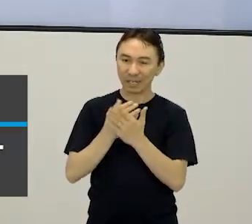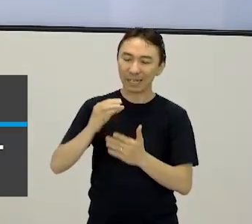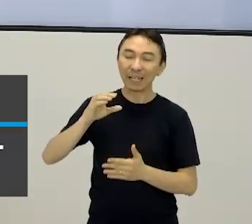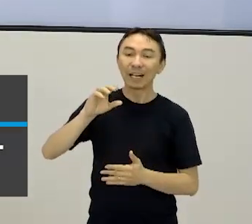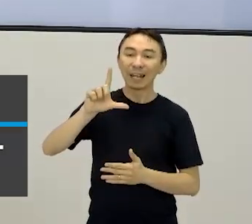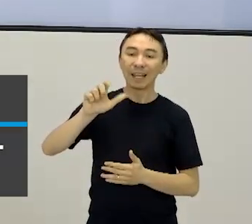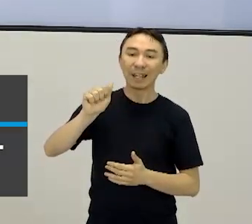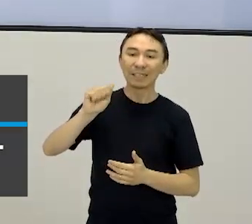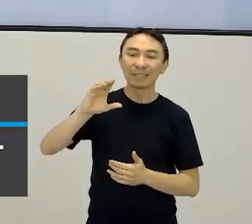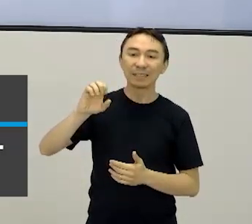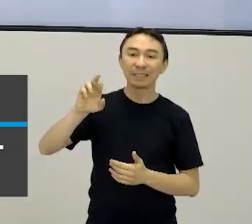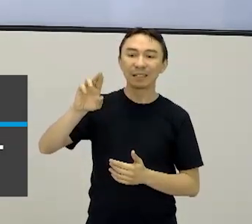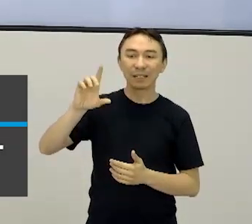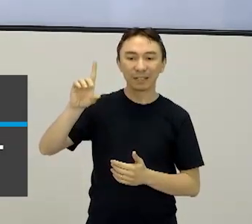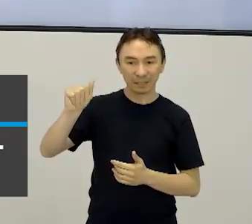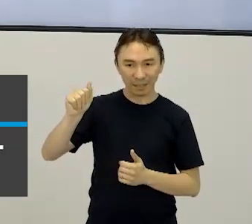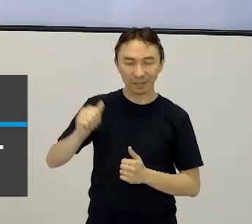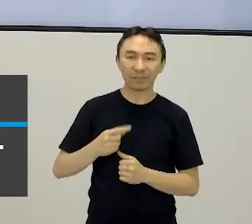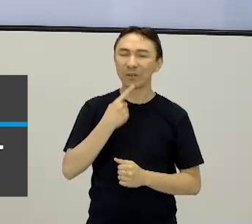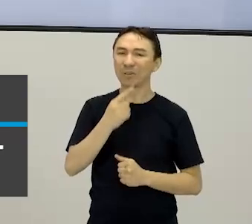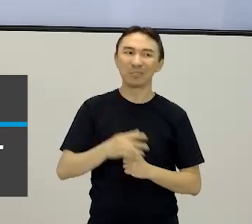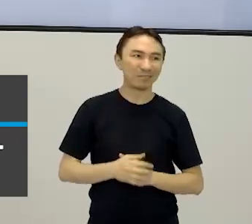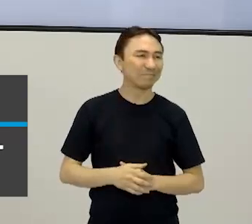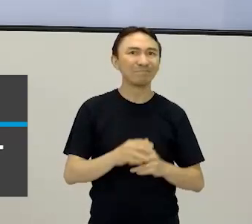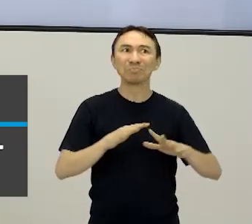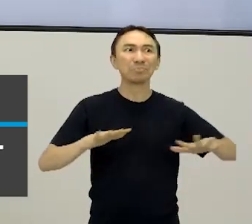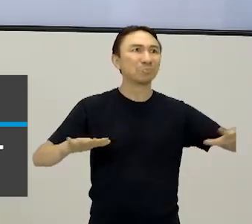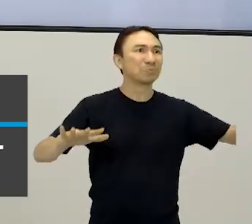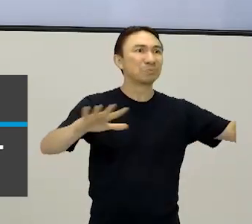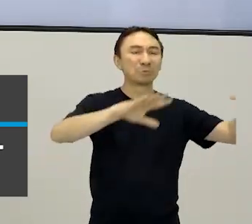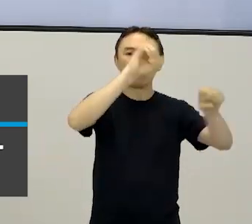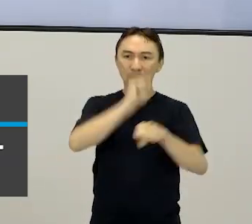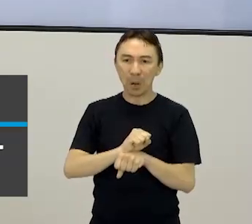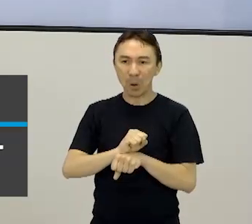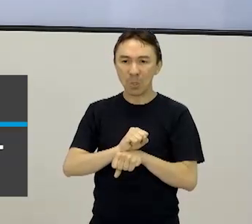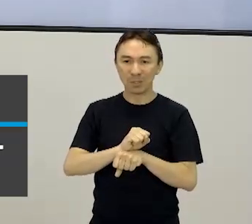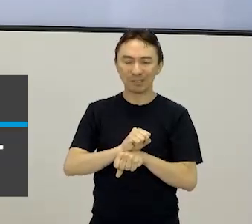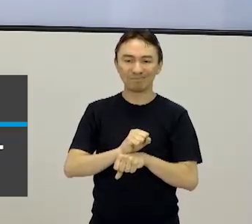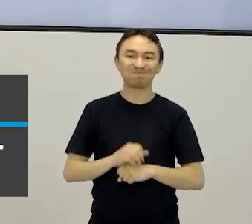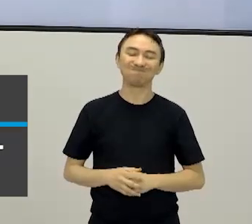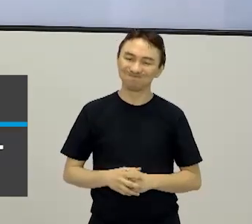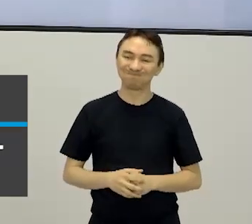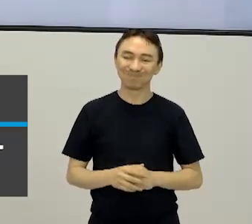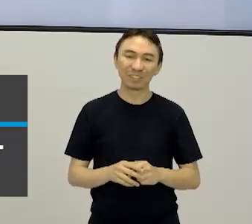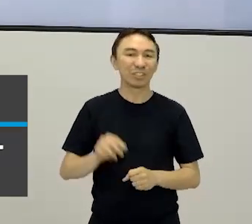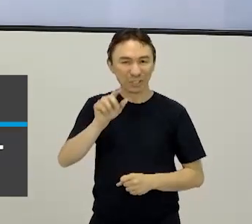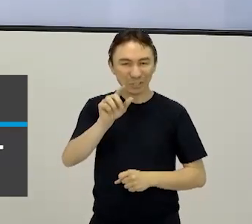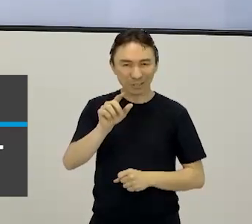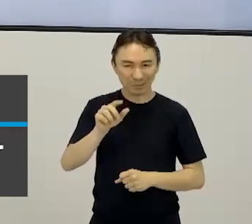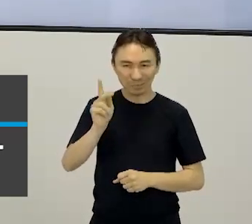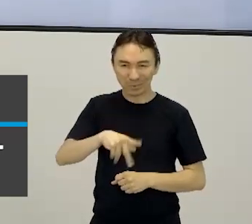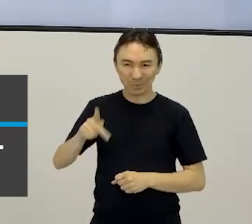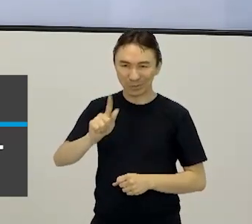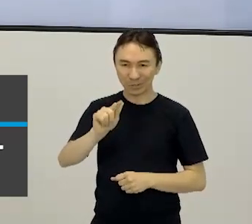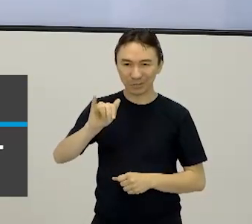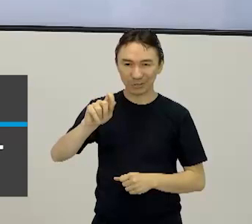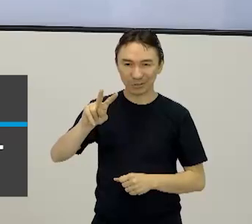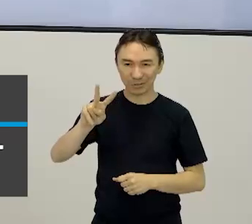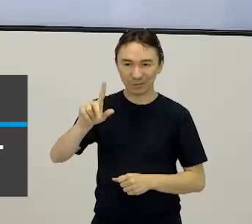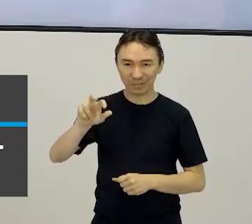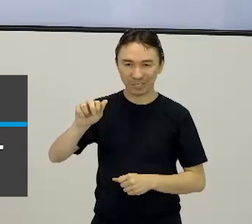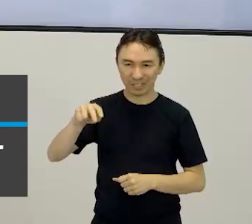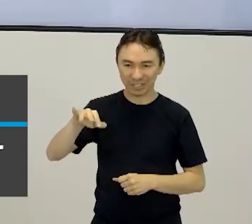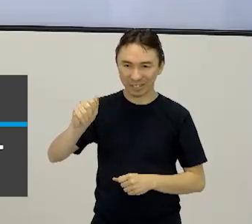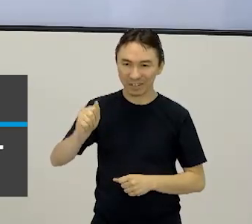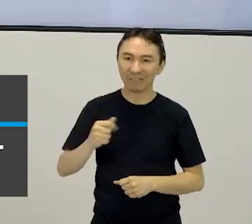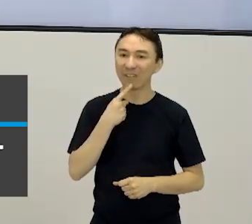dizem paralisação. Aí nós temos a professora Gilvânia, que comentou que ela percebeu no mundo a